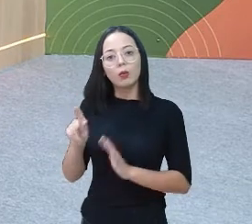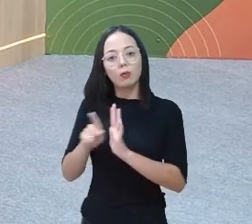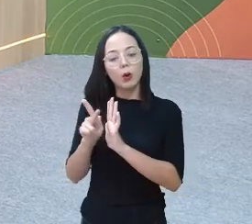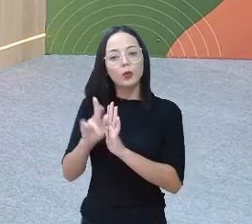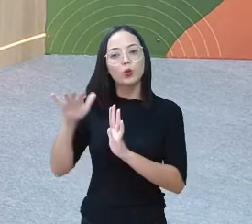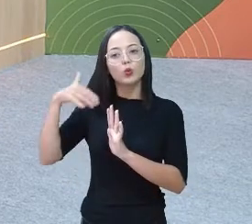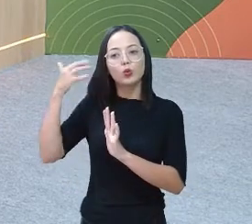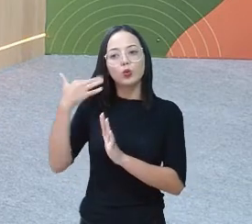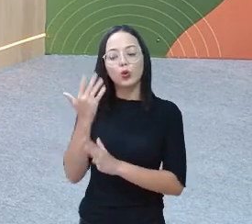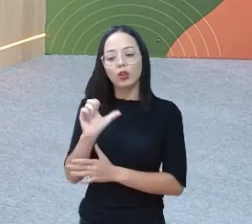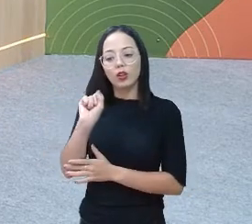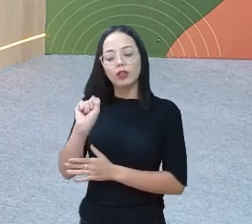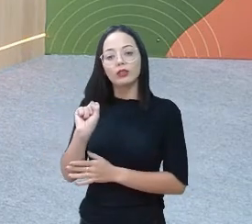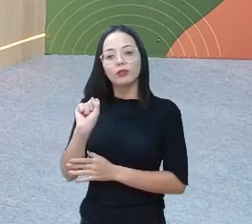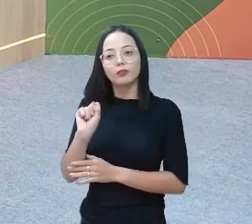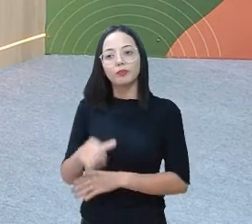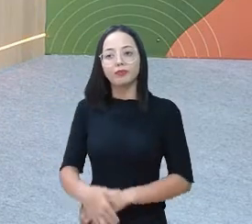S.